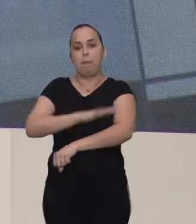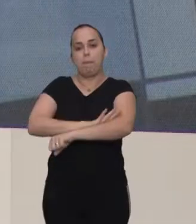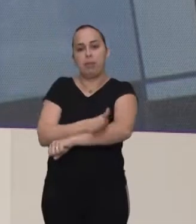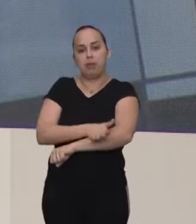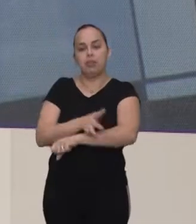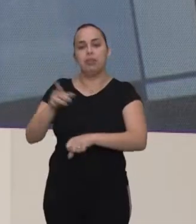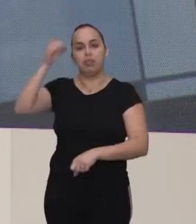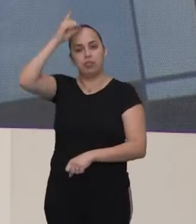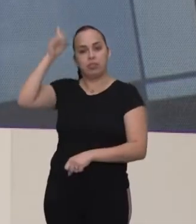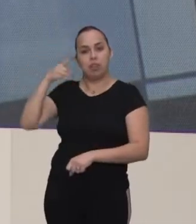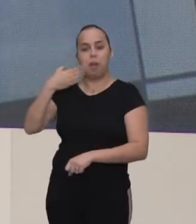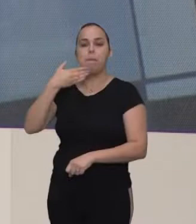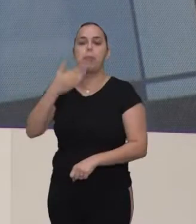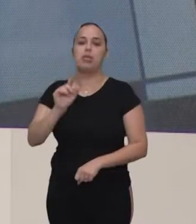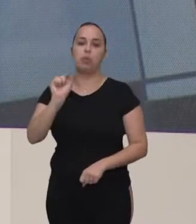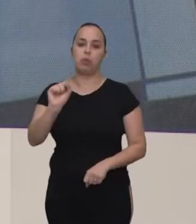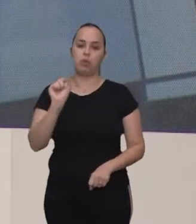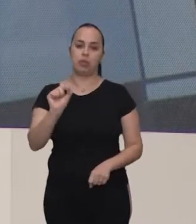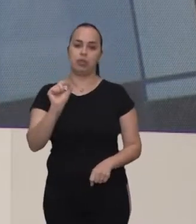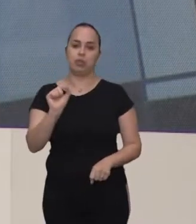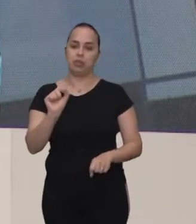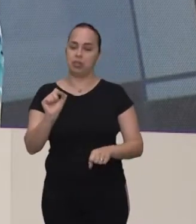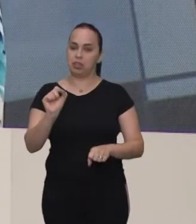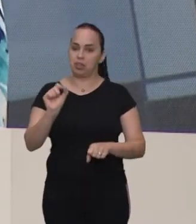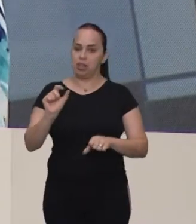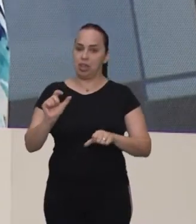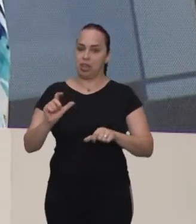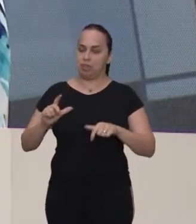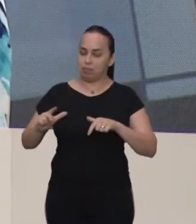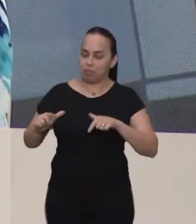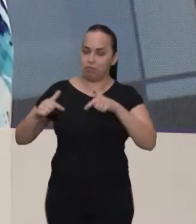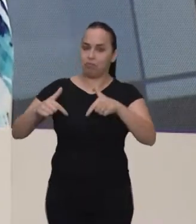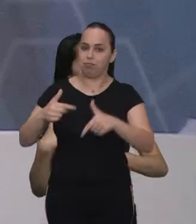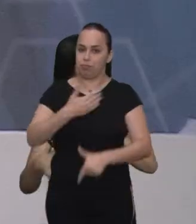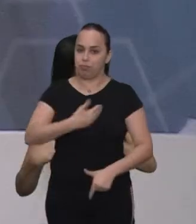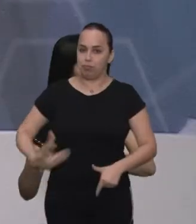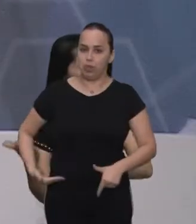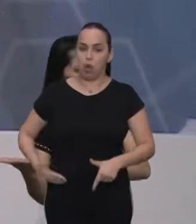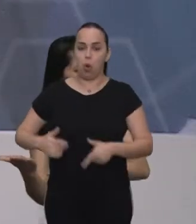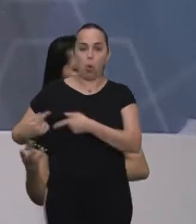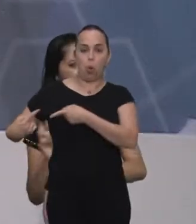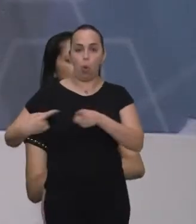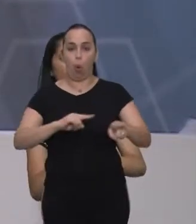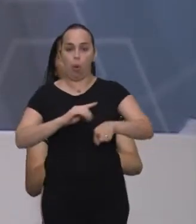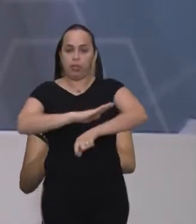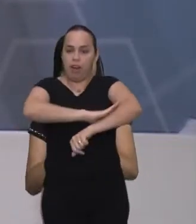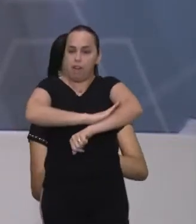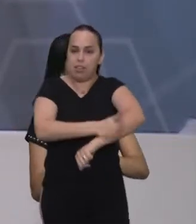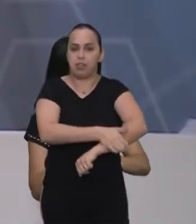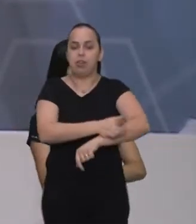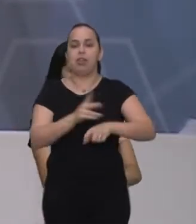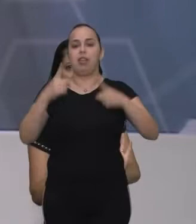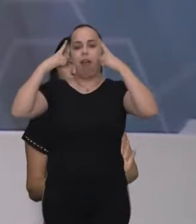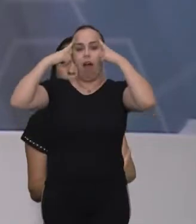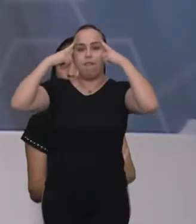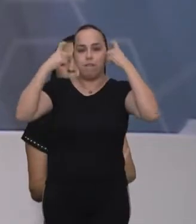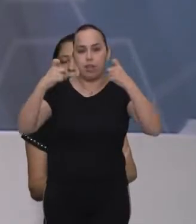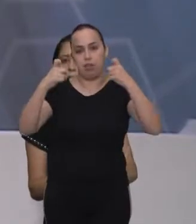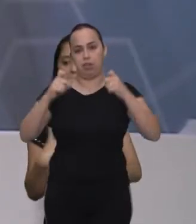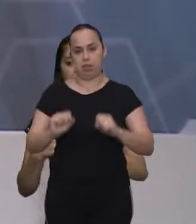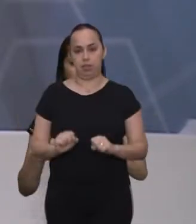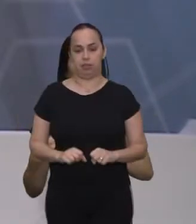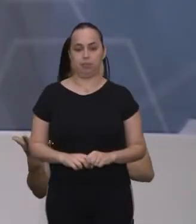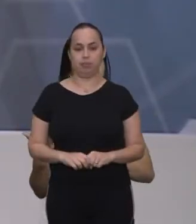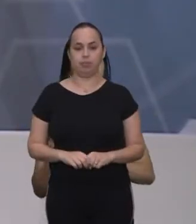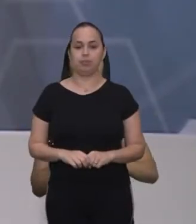preconceito a vereadora Dolce Rita o prefeito tividade do poder público nas ações para conter o racismo EA violência